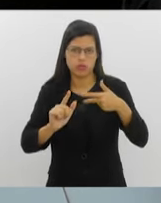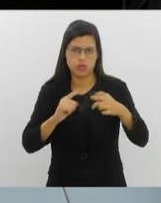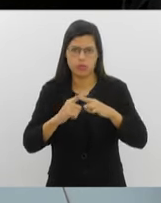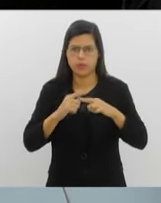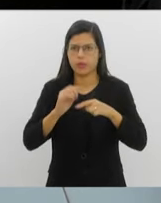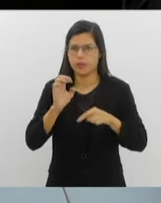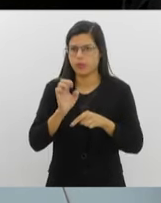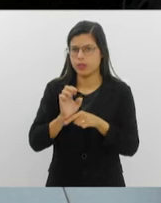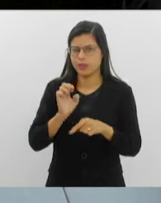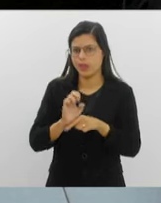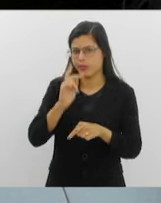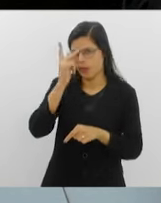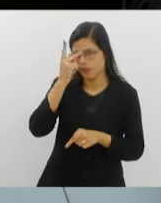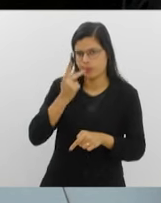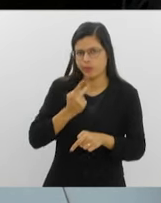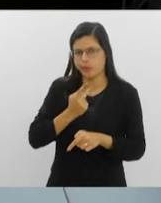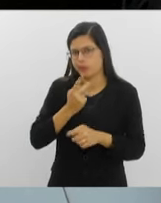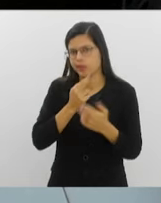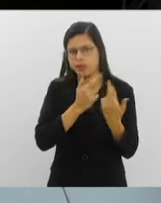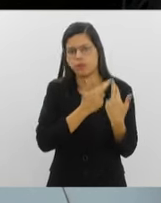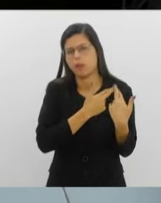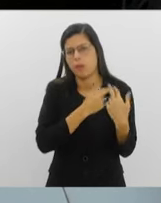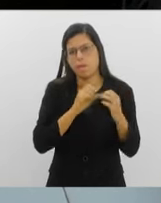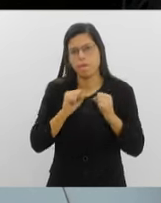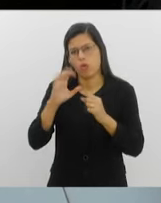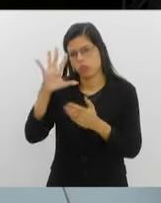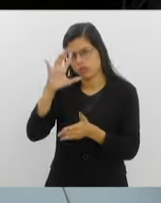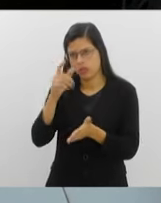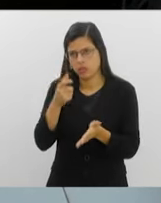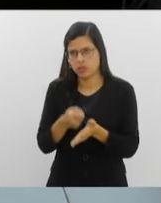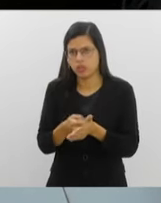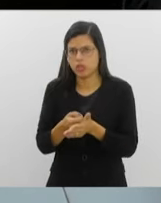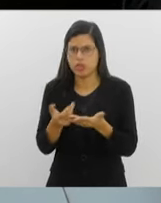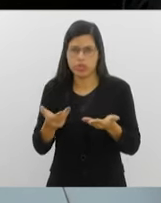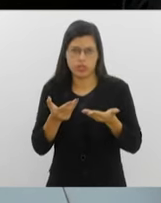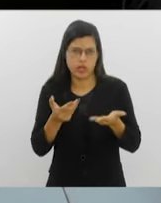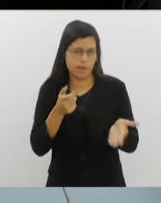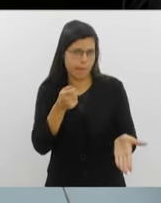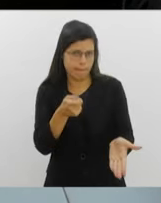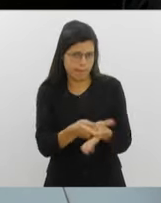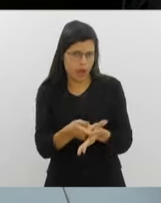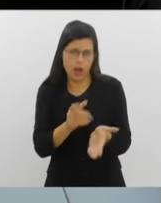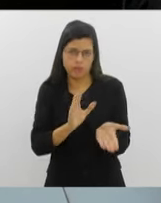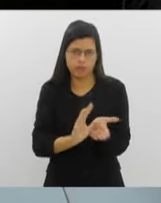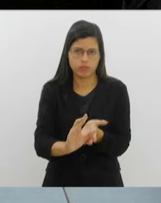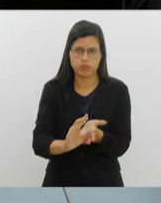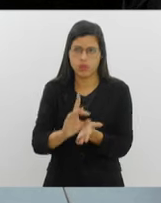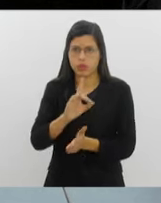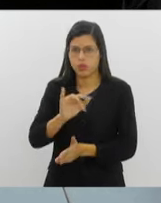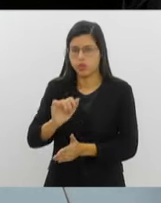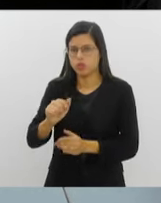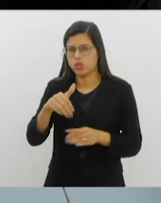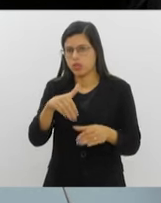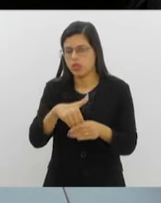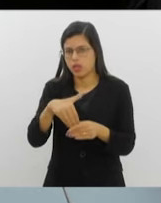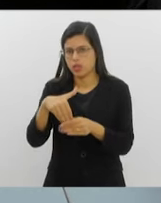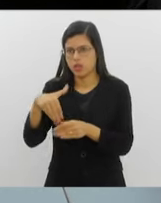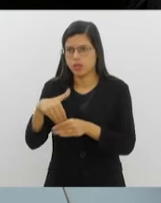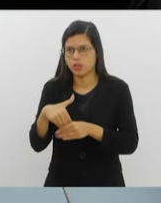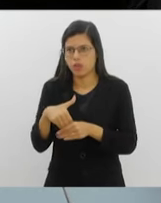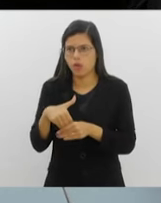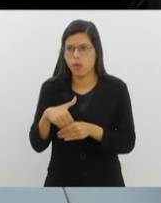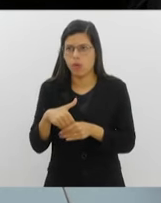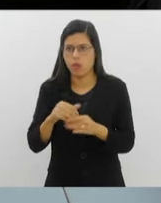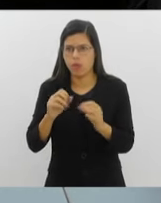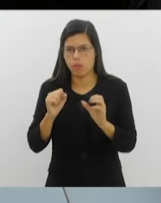sua autonomia, ele pode decidir que quer bancar esse subsídio e, no dia das eleições, ele